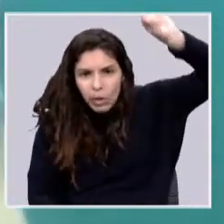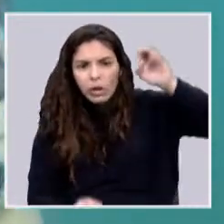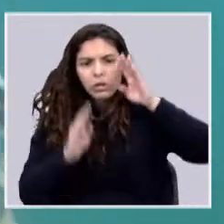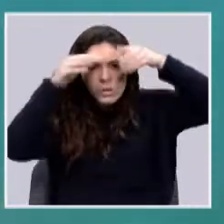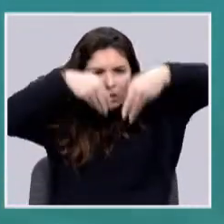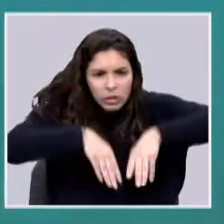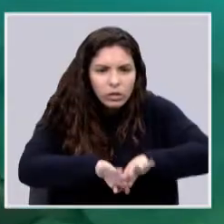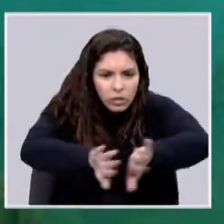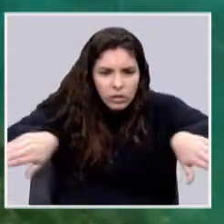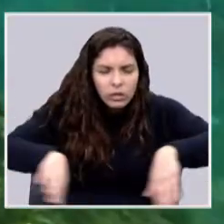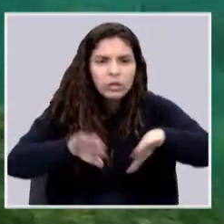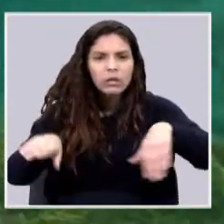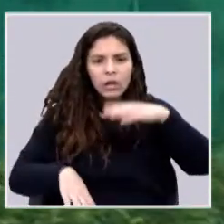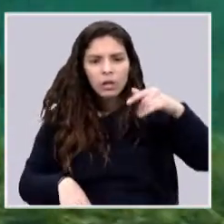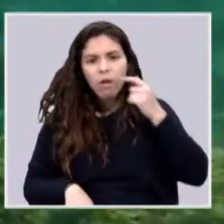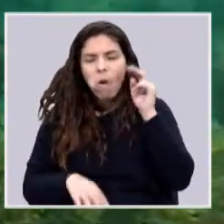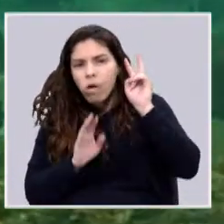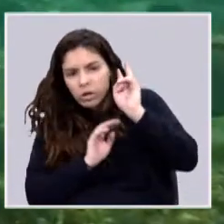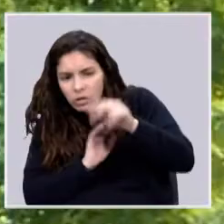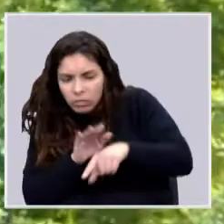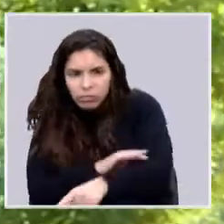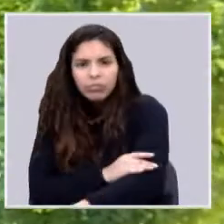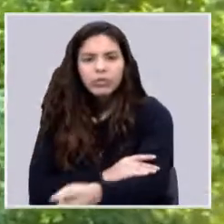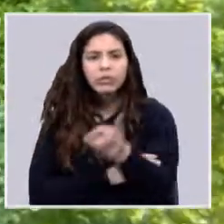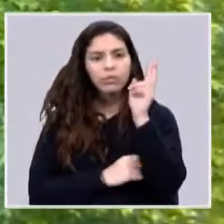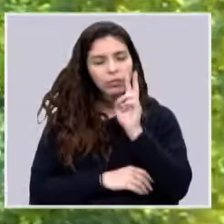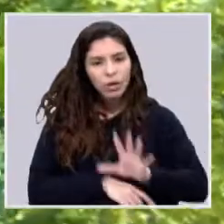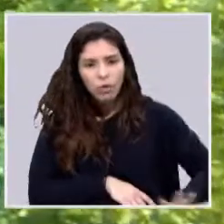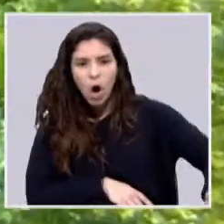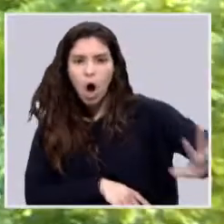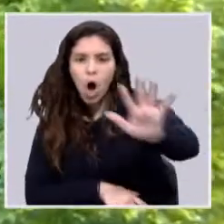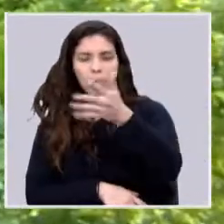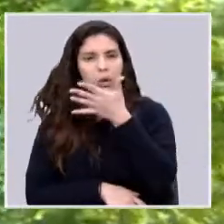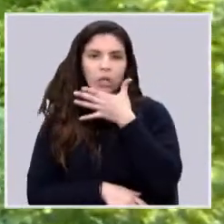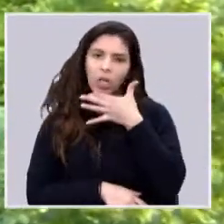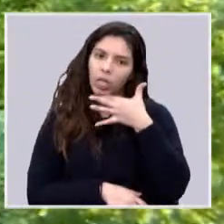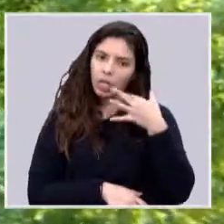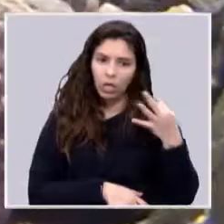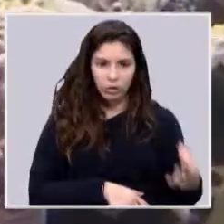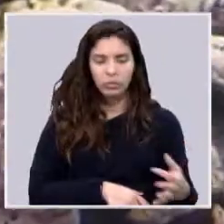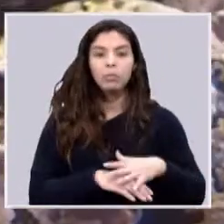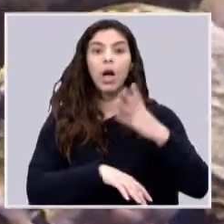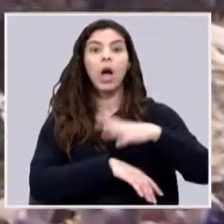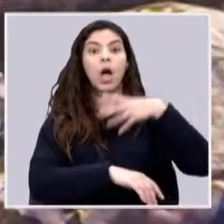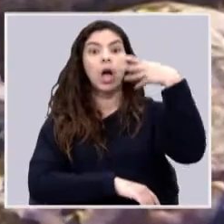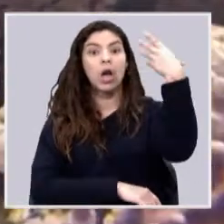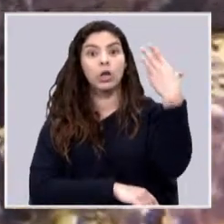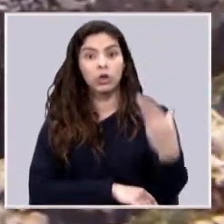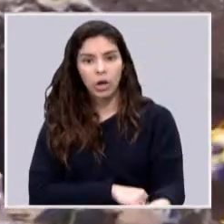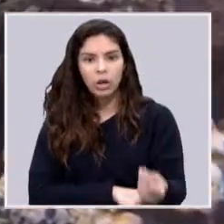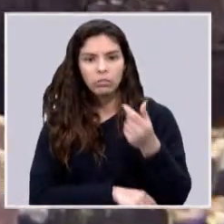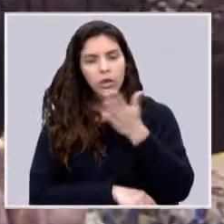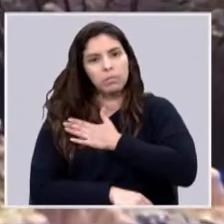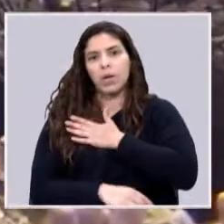começo a mergulhar ali com umas barbatanas a chapinhar na água e começo a achar todo aquele ambiente absolutamente extraordinário. Mais tarde